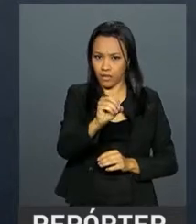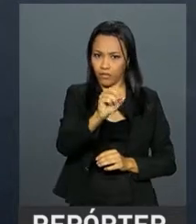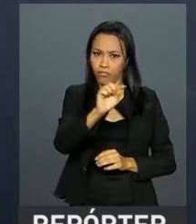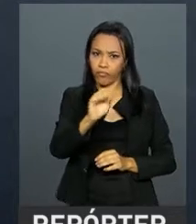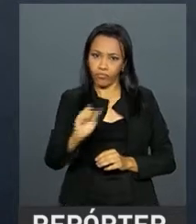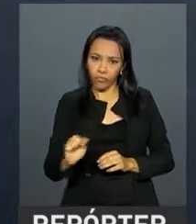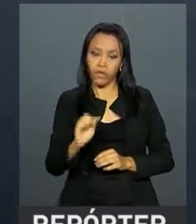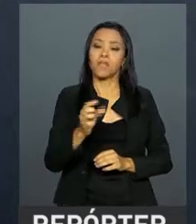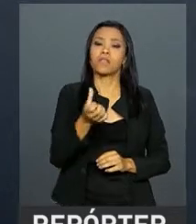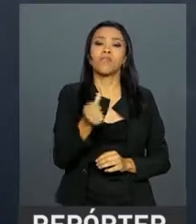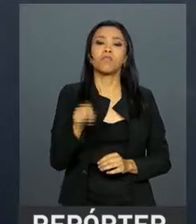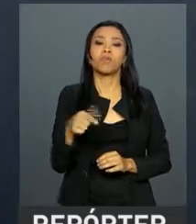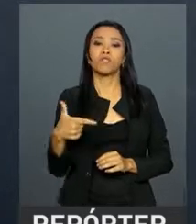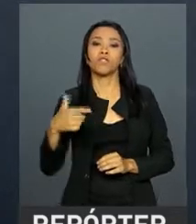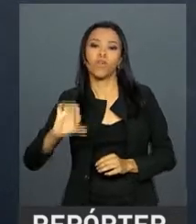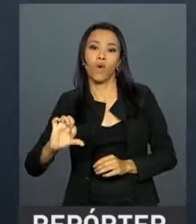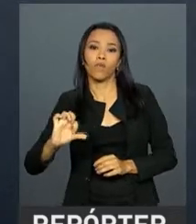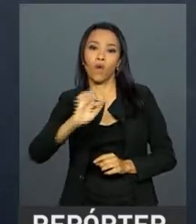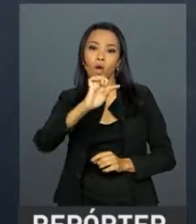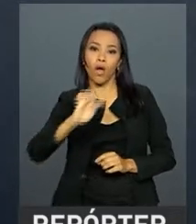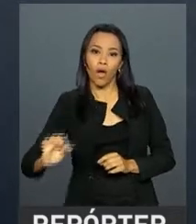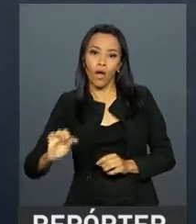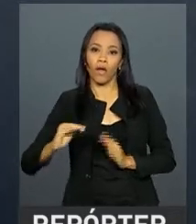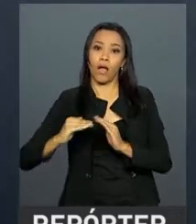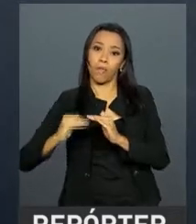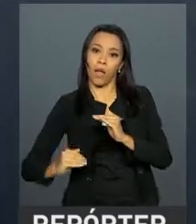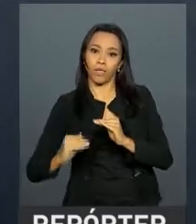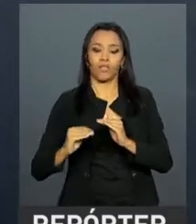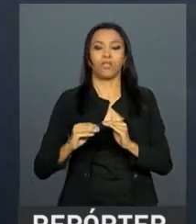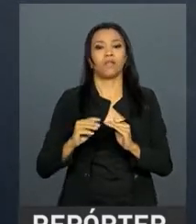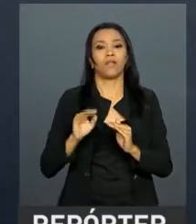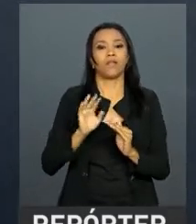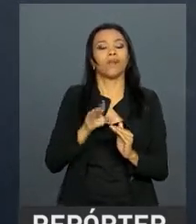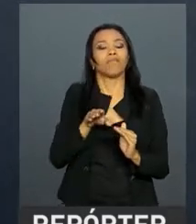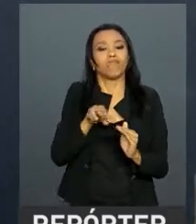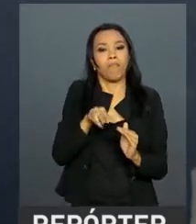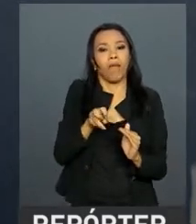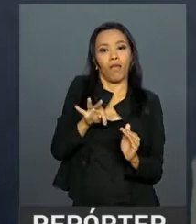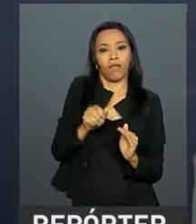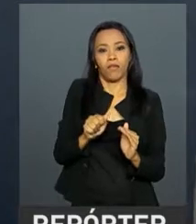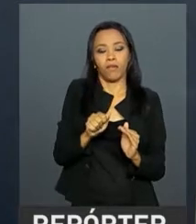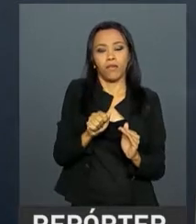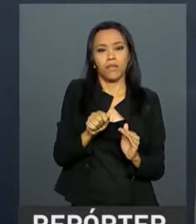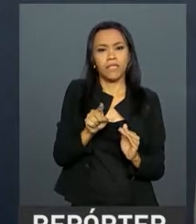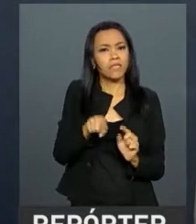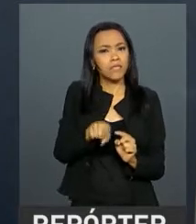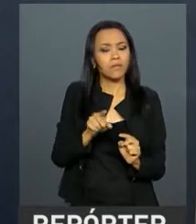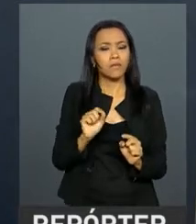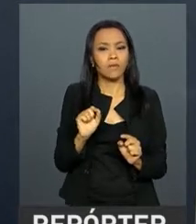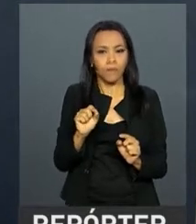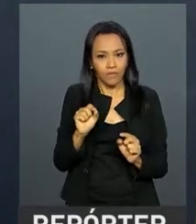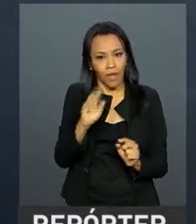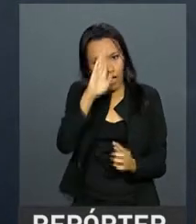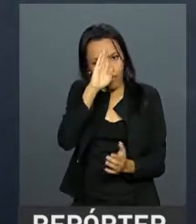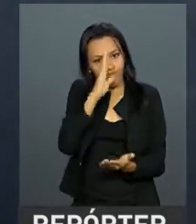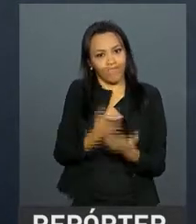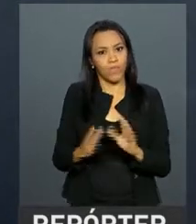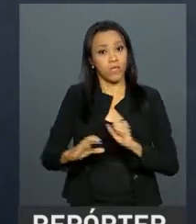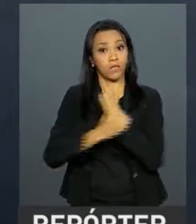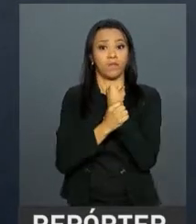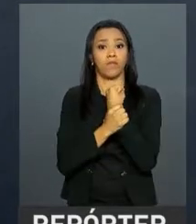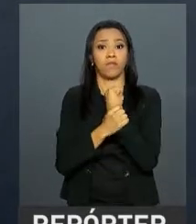para 6,29, ou seja, abaixo do teto da meta, o que, na verdade, dá, digamos assim, credibilidade, ou